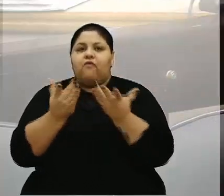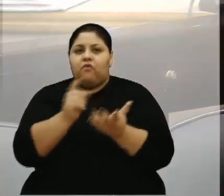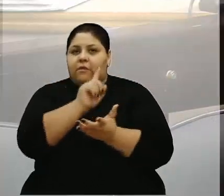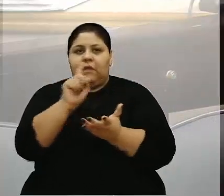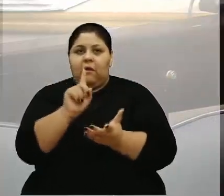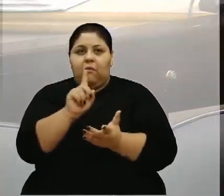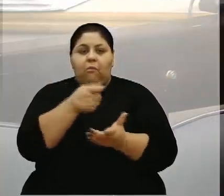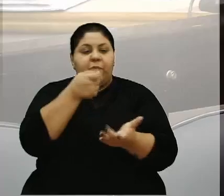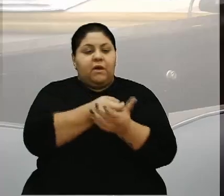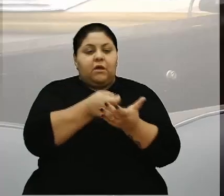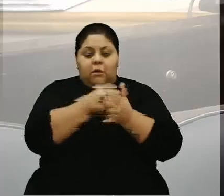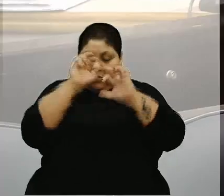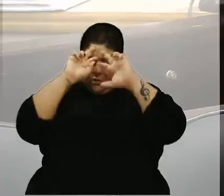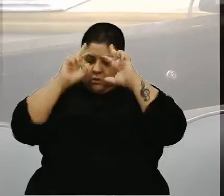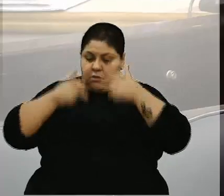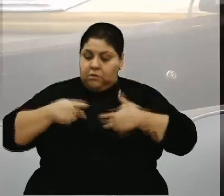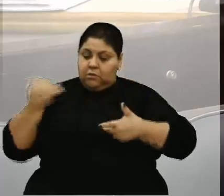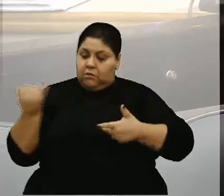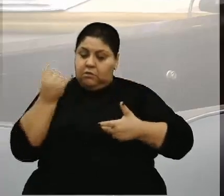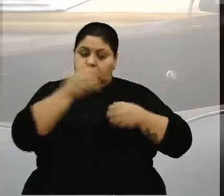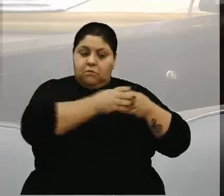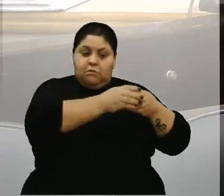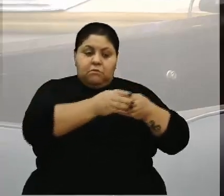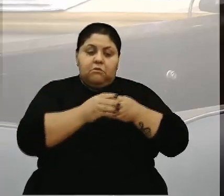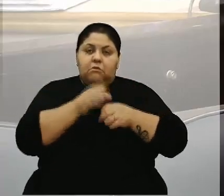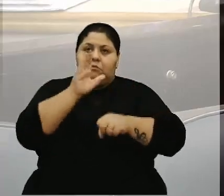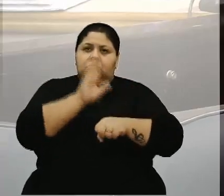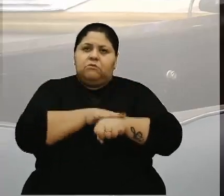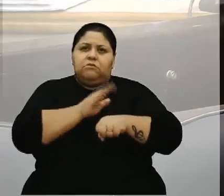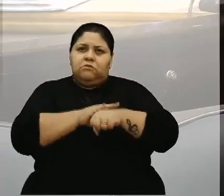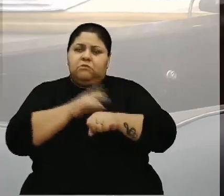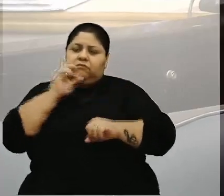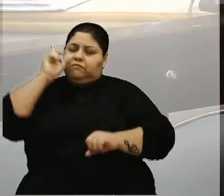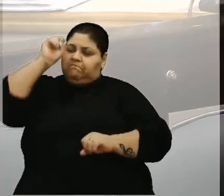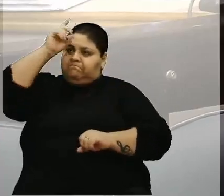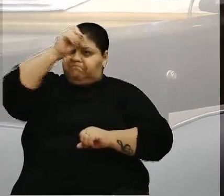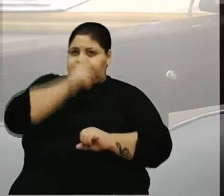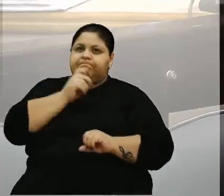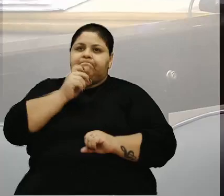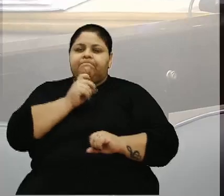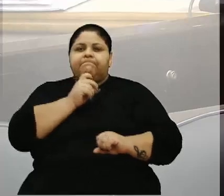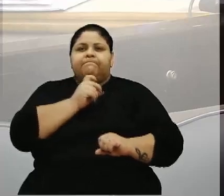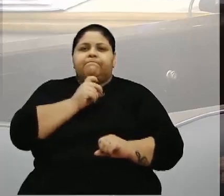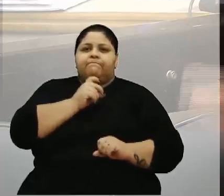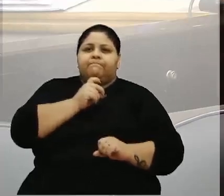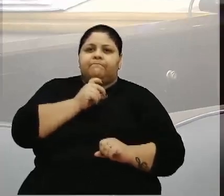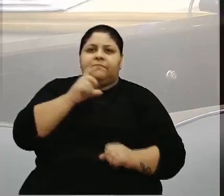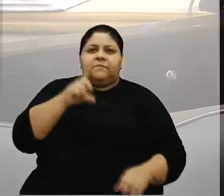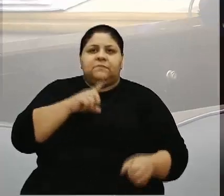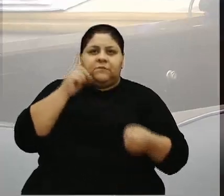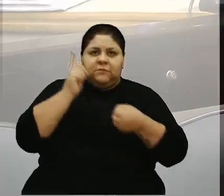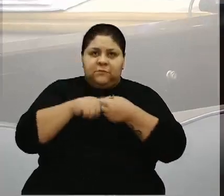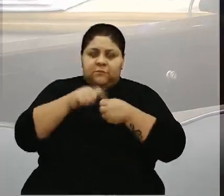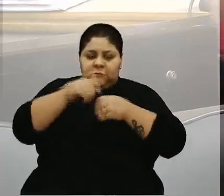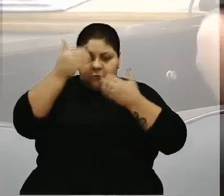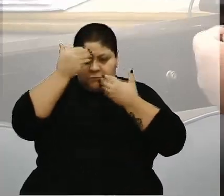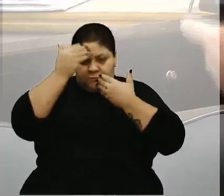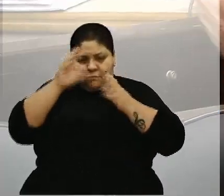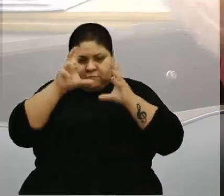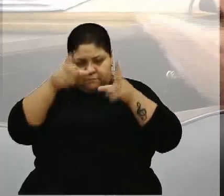poder reconhecer a importância dessa categoria nesse momento tão difícil que convivemos na nossa cidade. Obrigado por tudo o